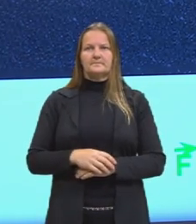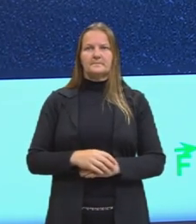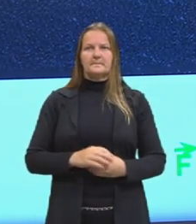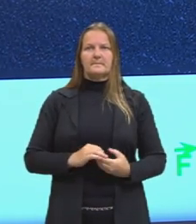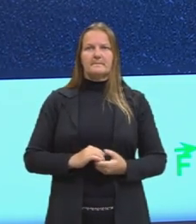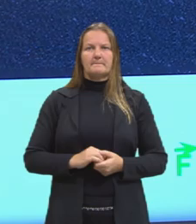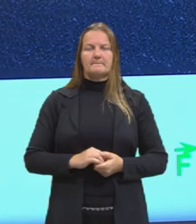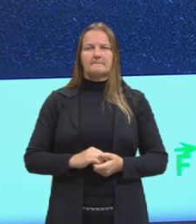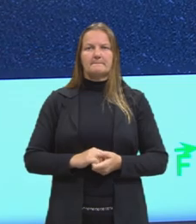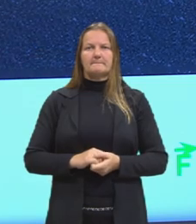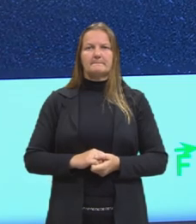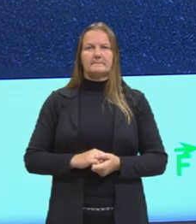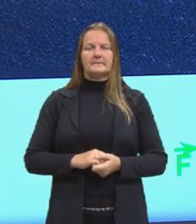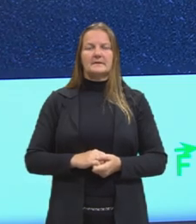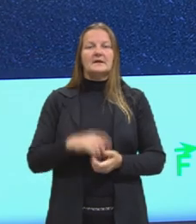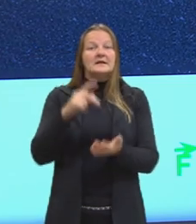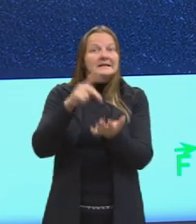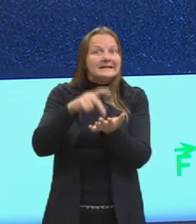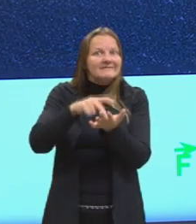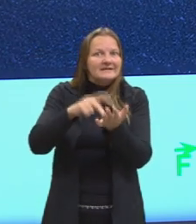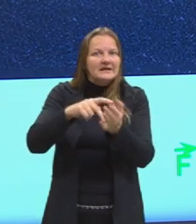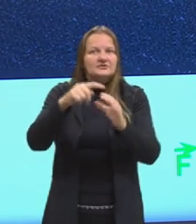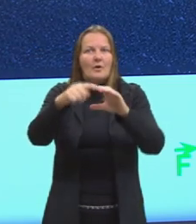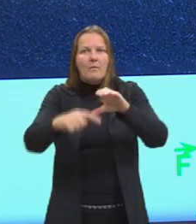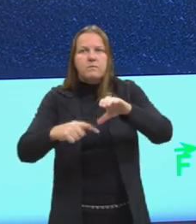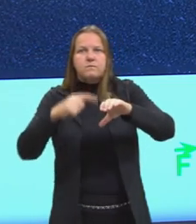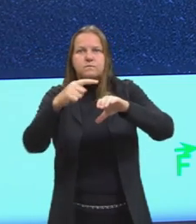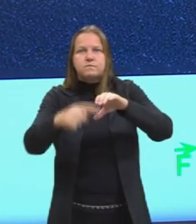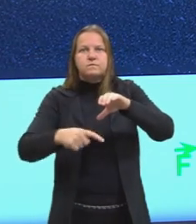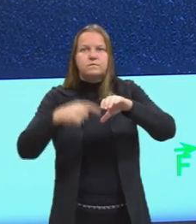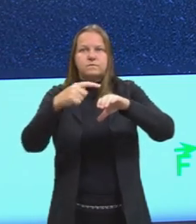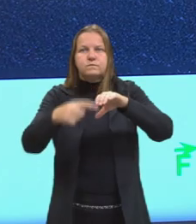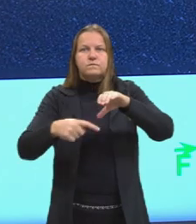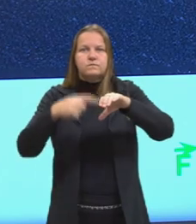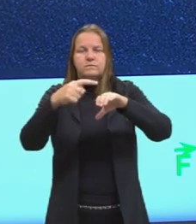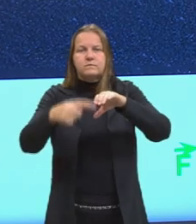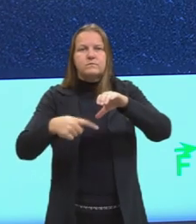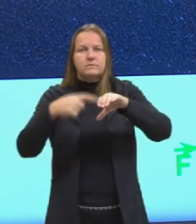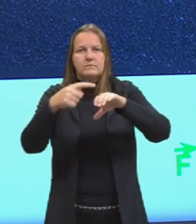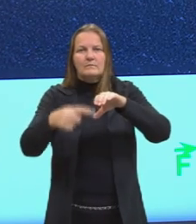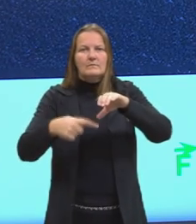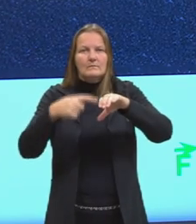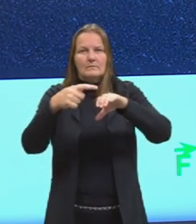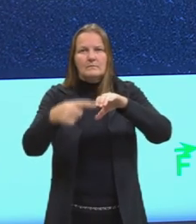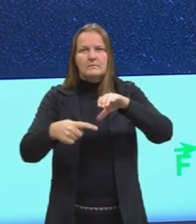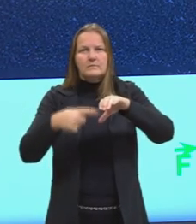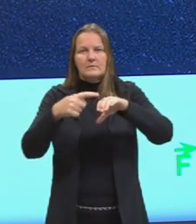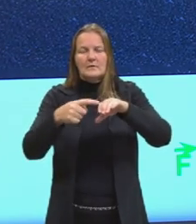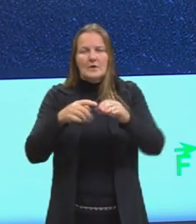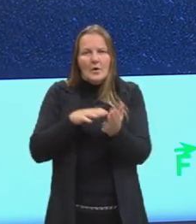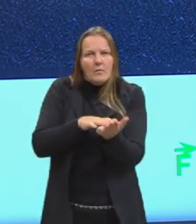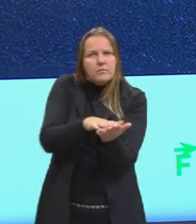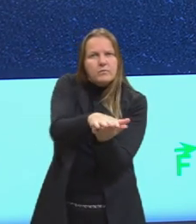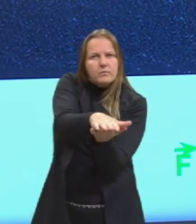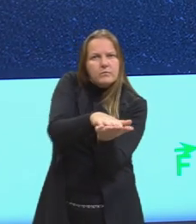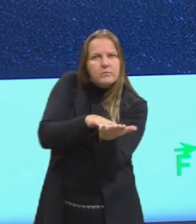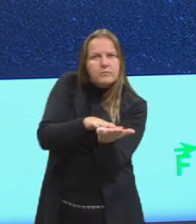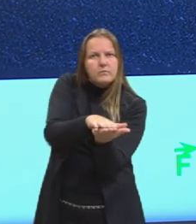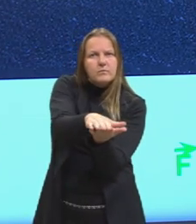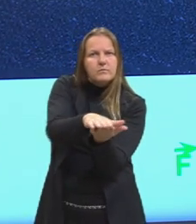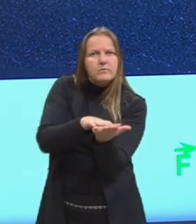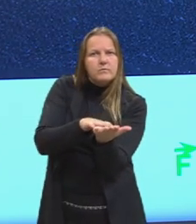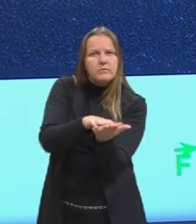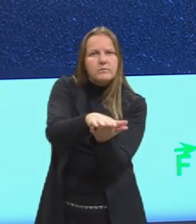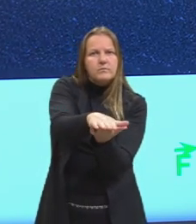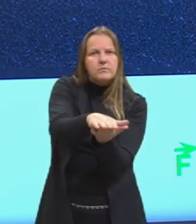a gente vai ver que na verdade a roda ela se move para a esquerda né porque ao ela ter contato com o chão na verdade ela tá indo para